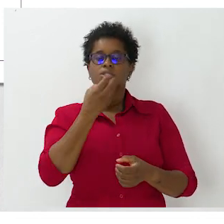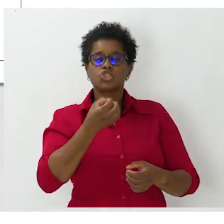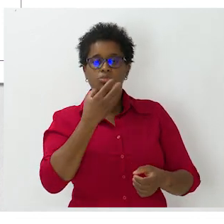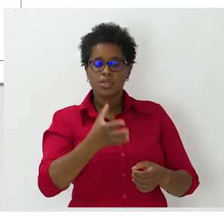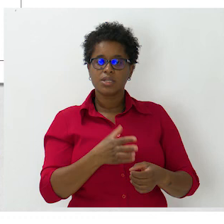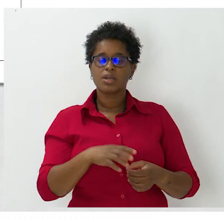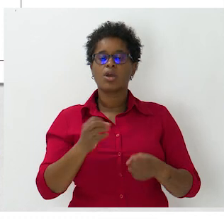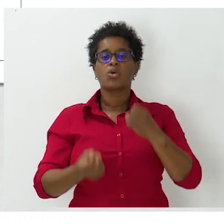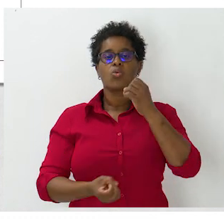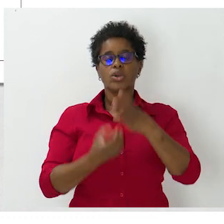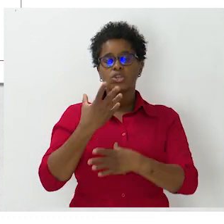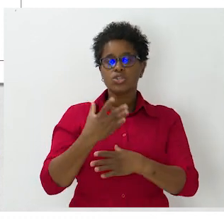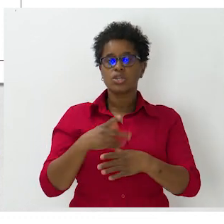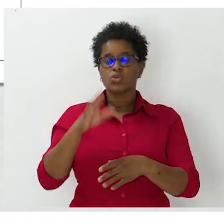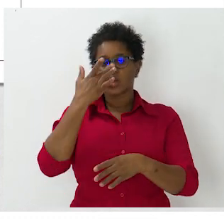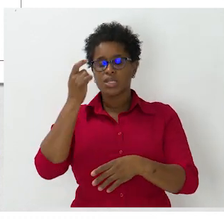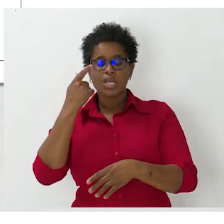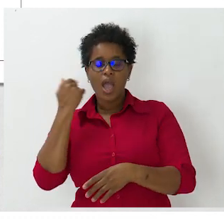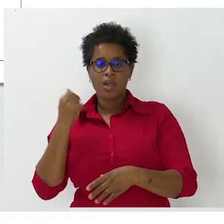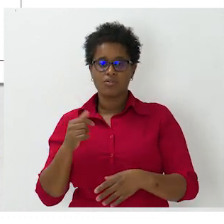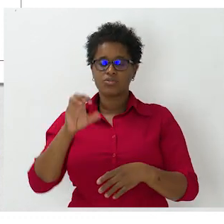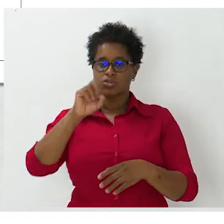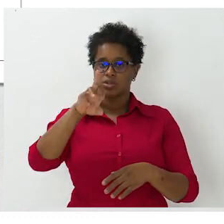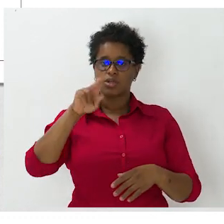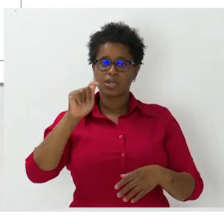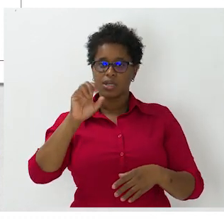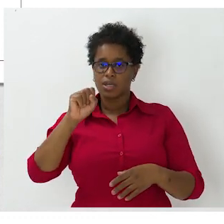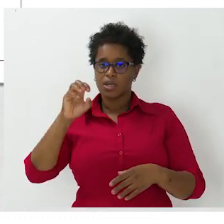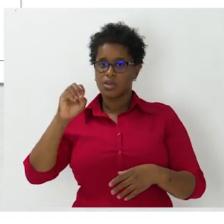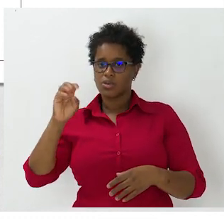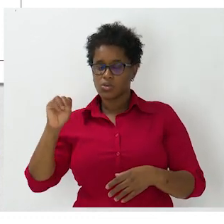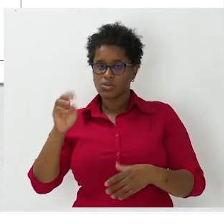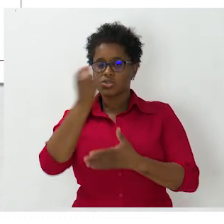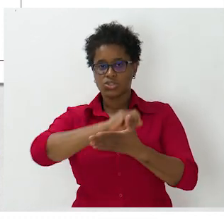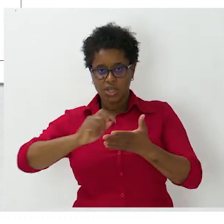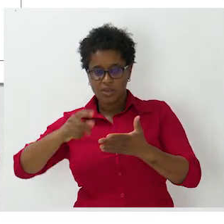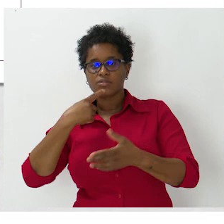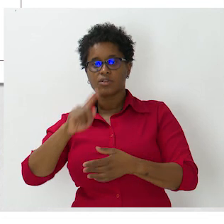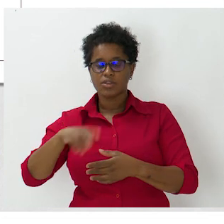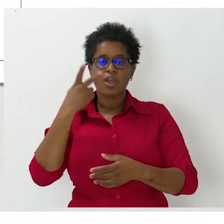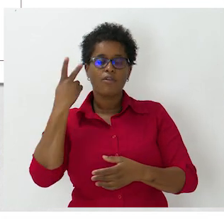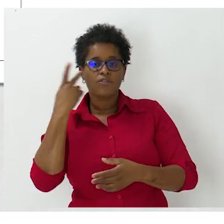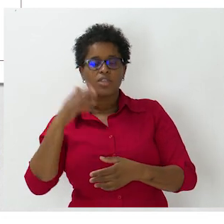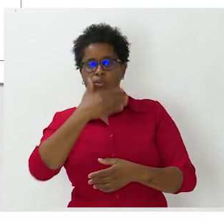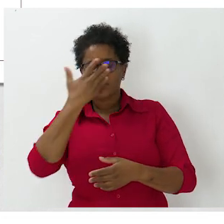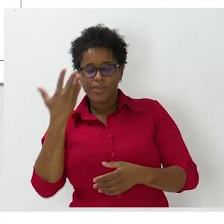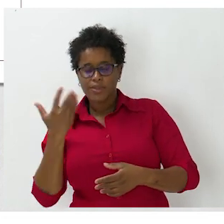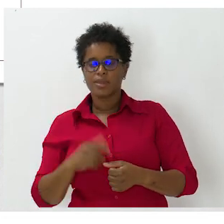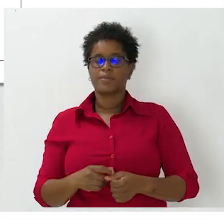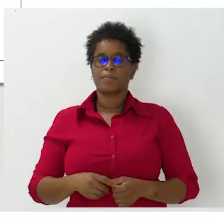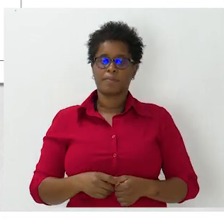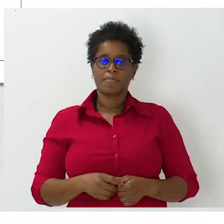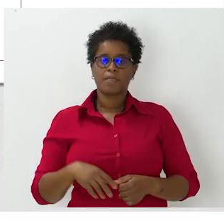Explica a origem dos escravos gregos. Descreve a vida